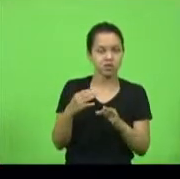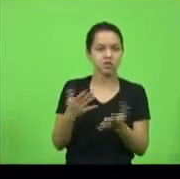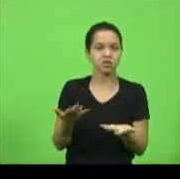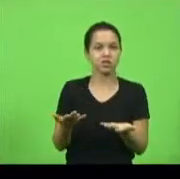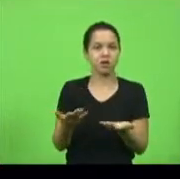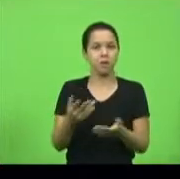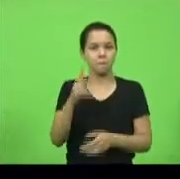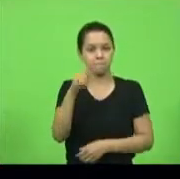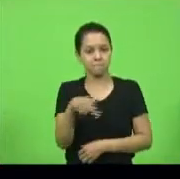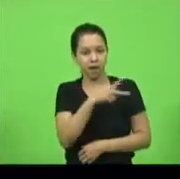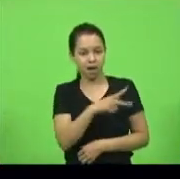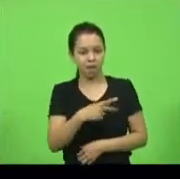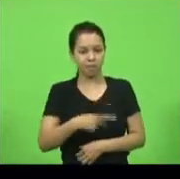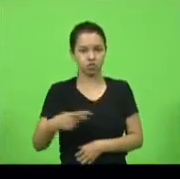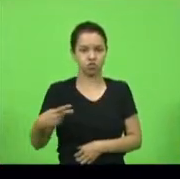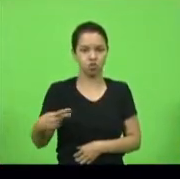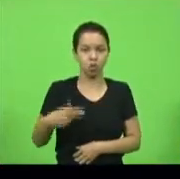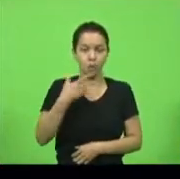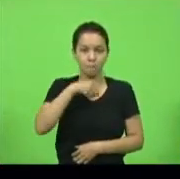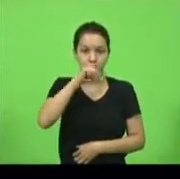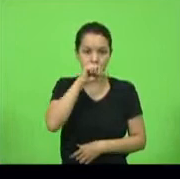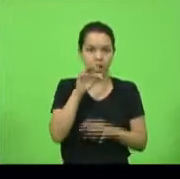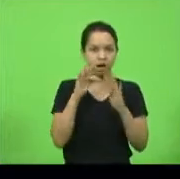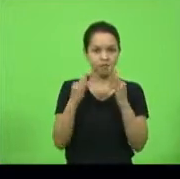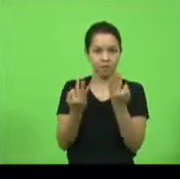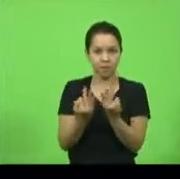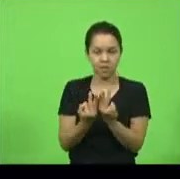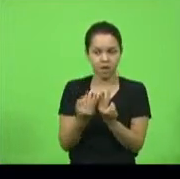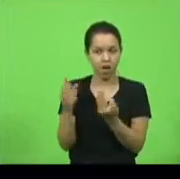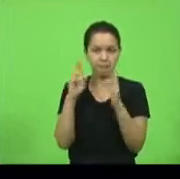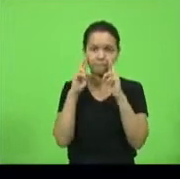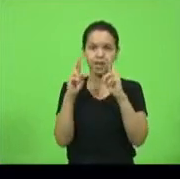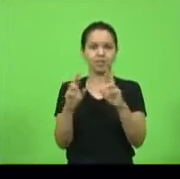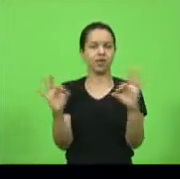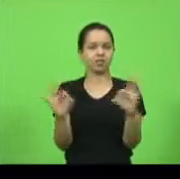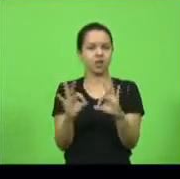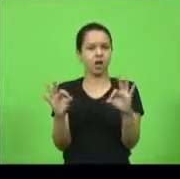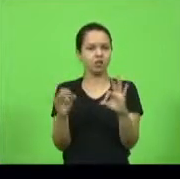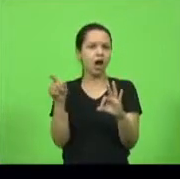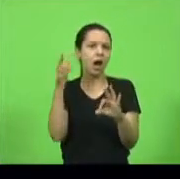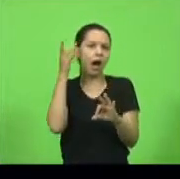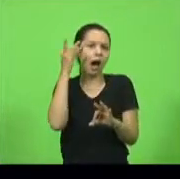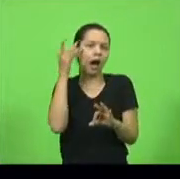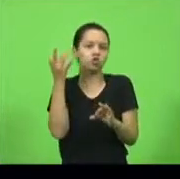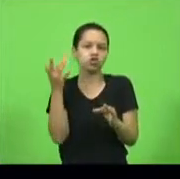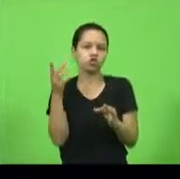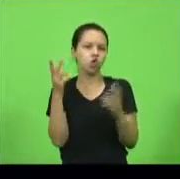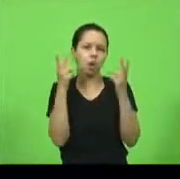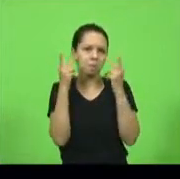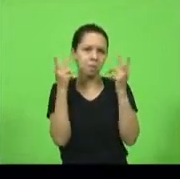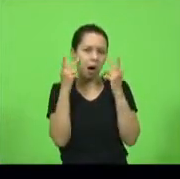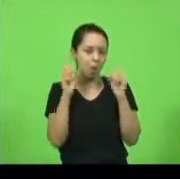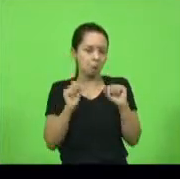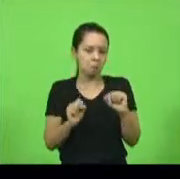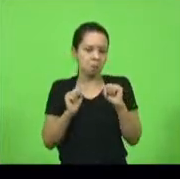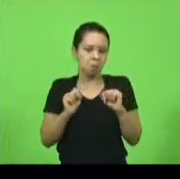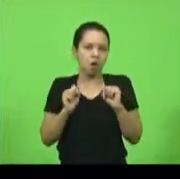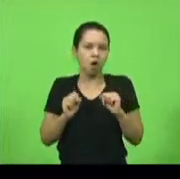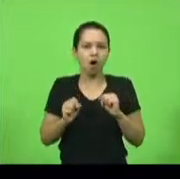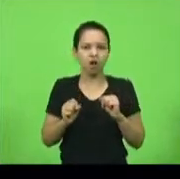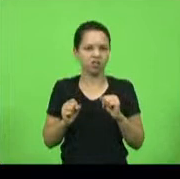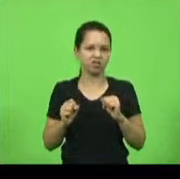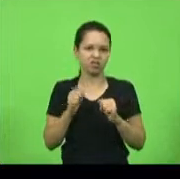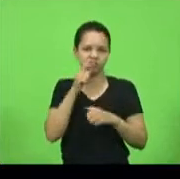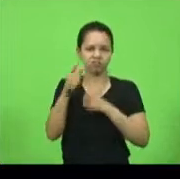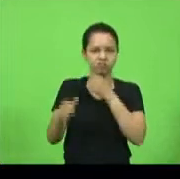o pai de família, e achar que é normal poder desacatar, poder ameaçar, poder usar palavras de